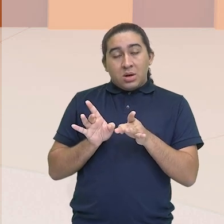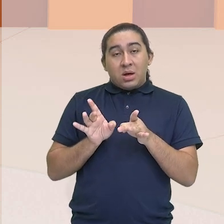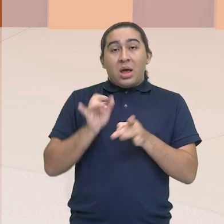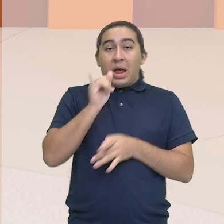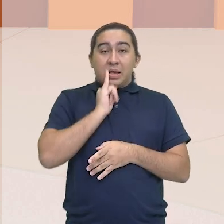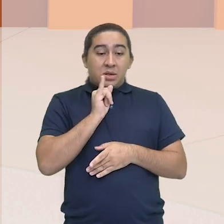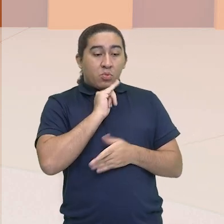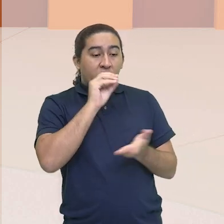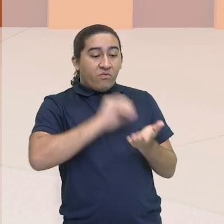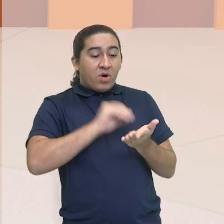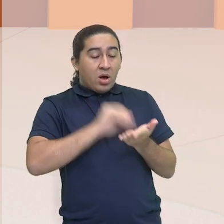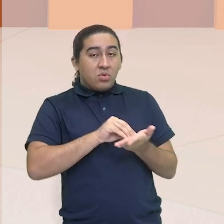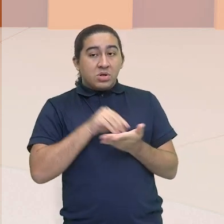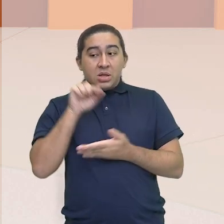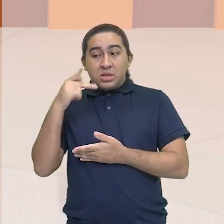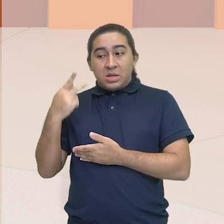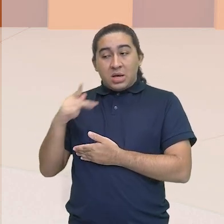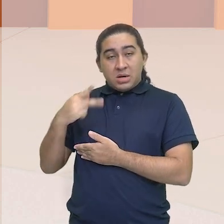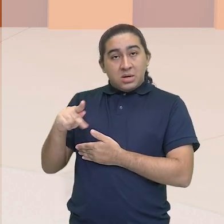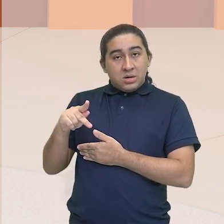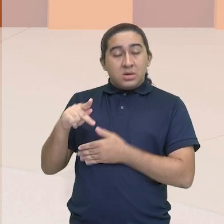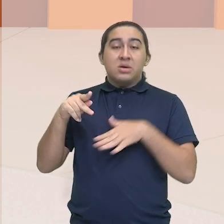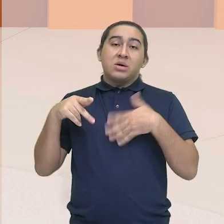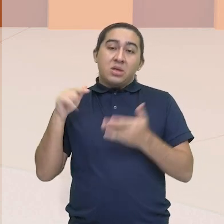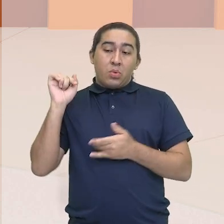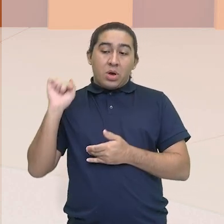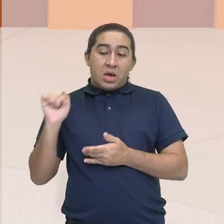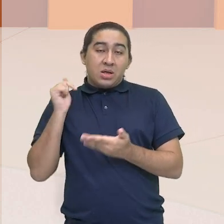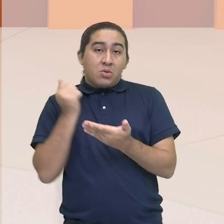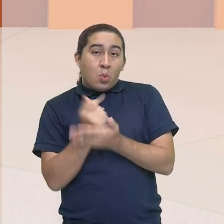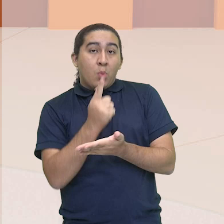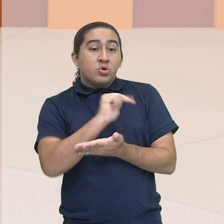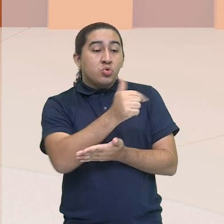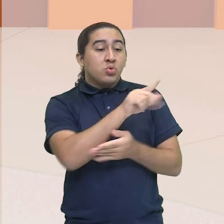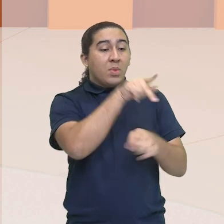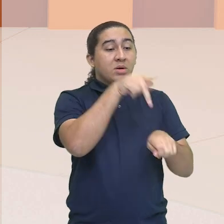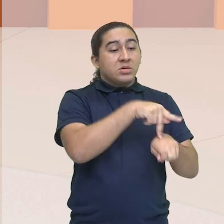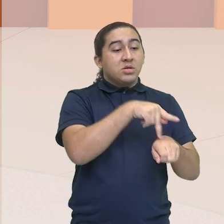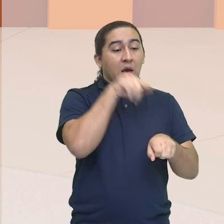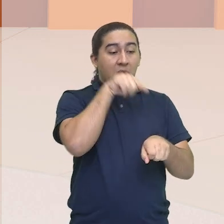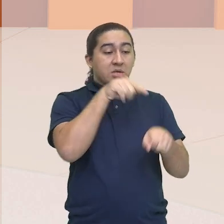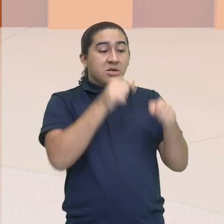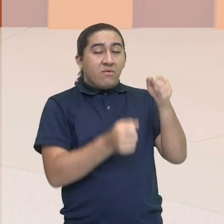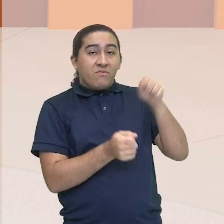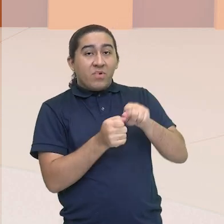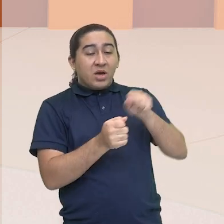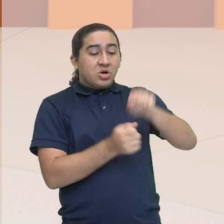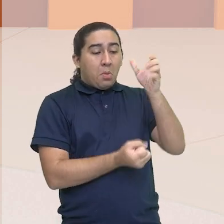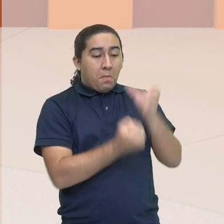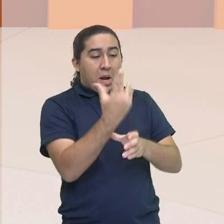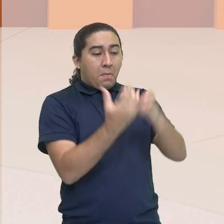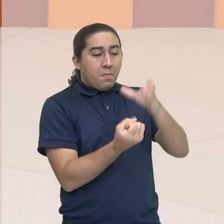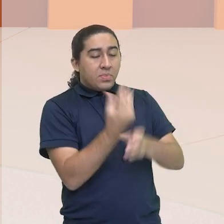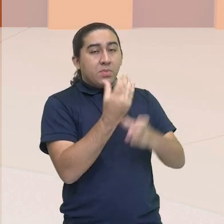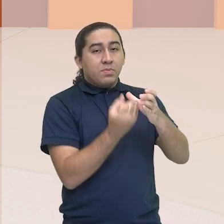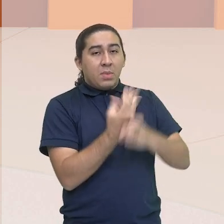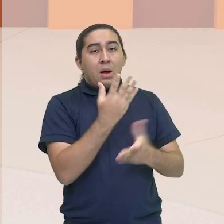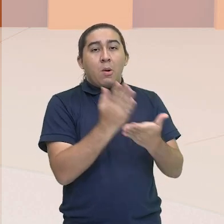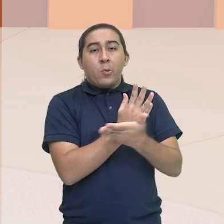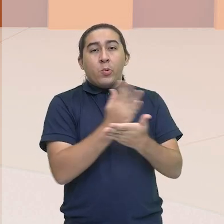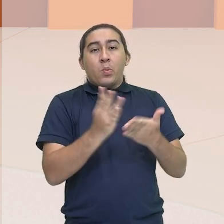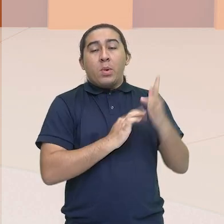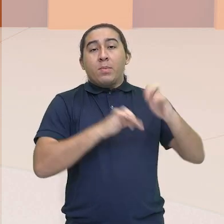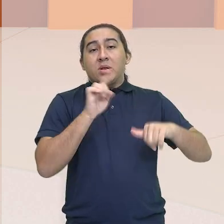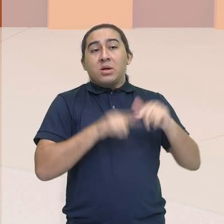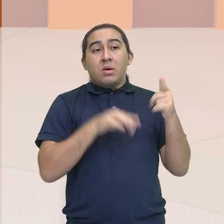país importa de um outro país e ele fica presente. Aquele país produz muita coisa de alguma produção ali,